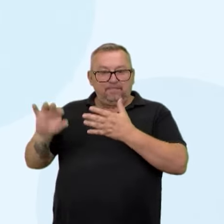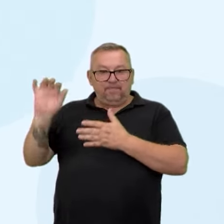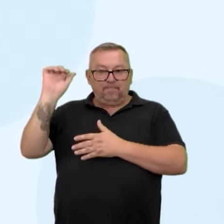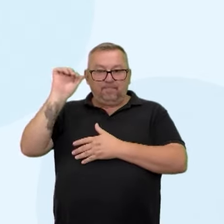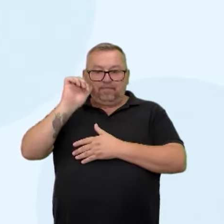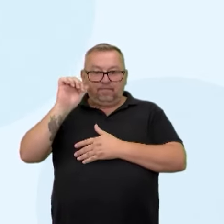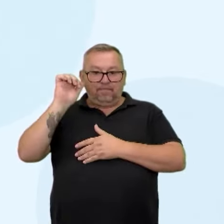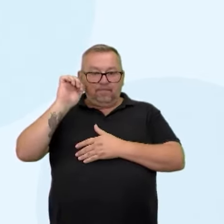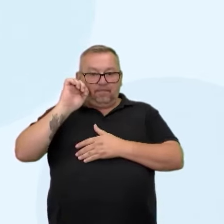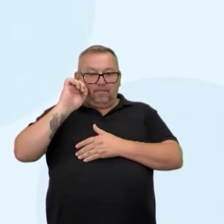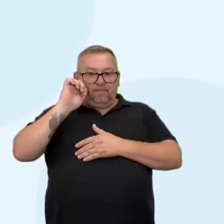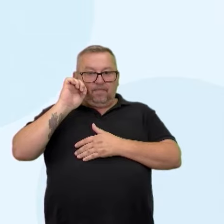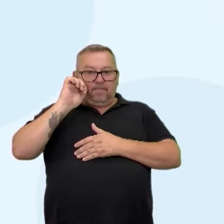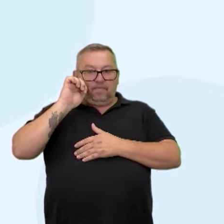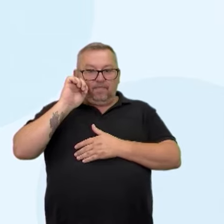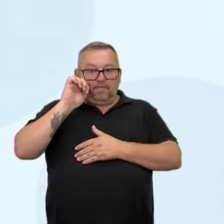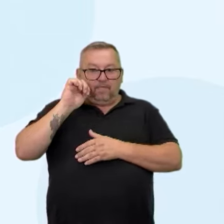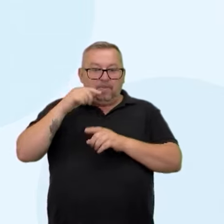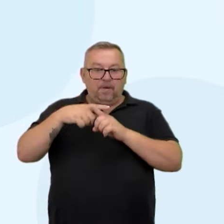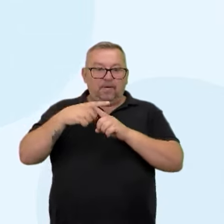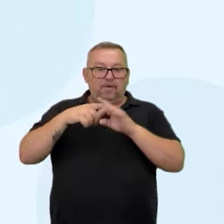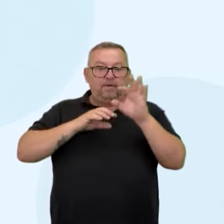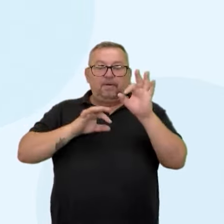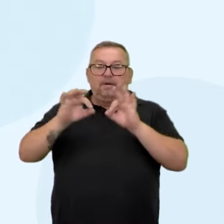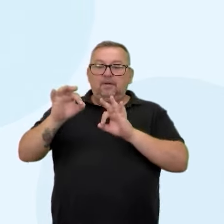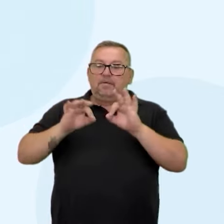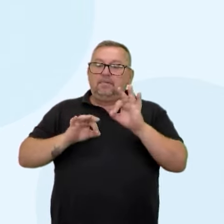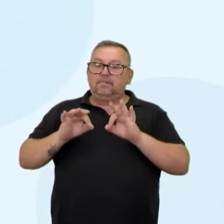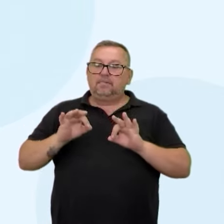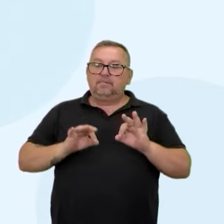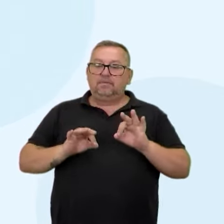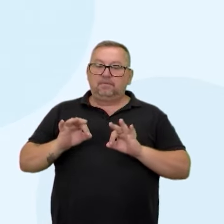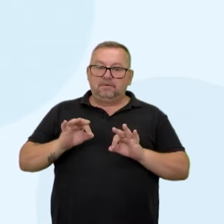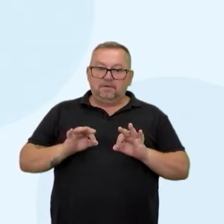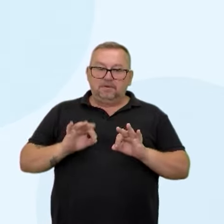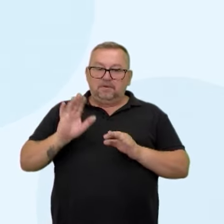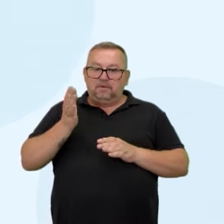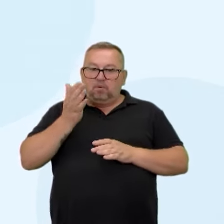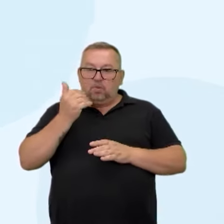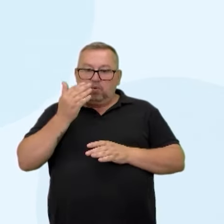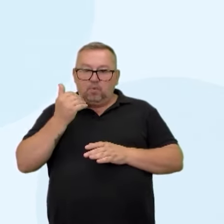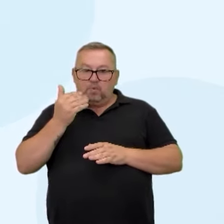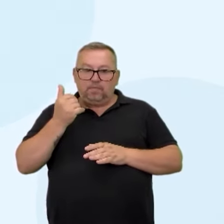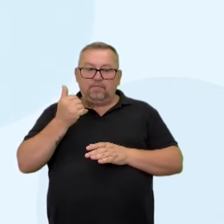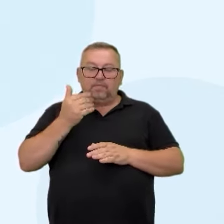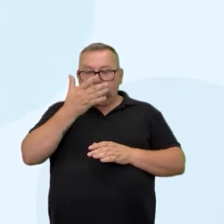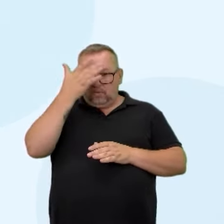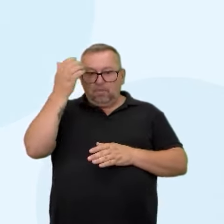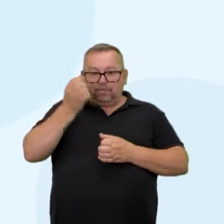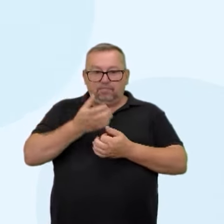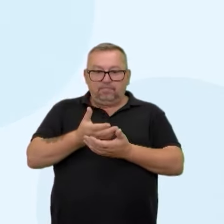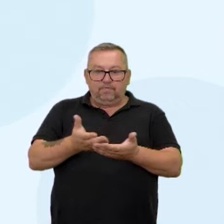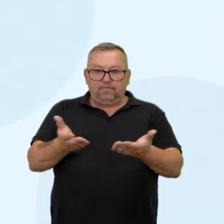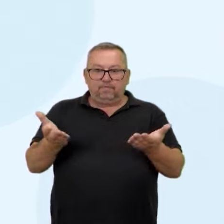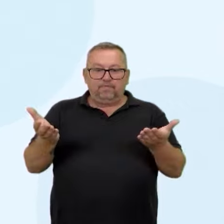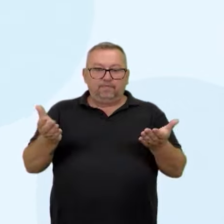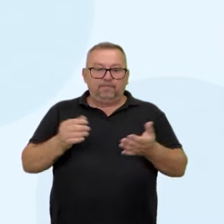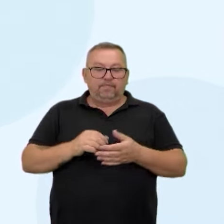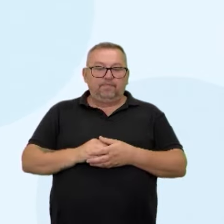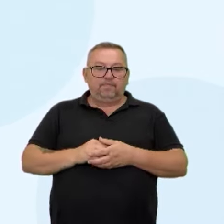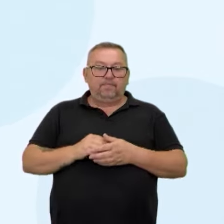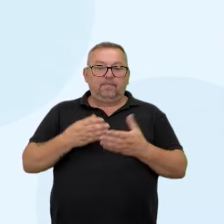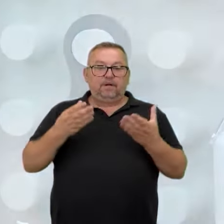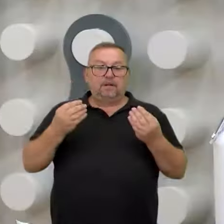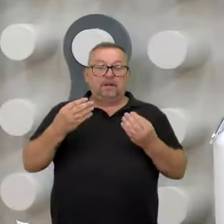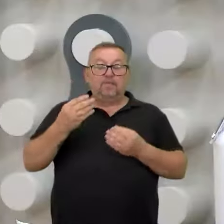não participam, né? Pois elas preparam ali, no caso, as refeições, a comida para o pessoal da dança. Mas